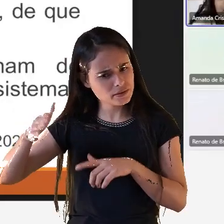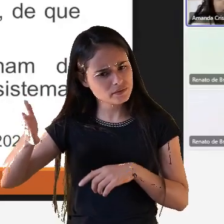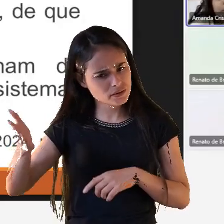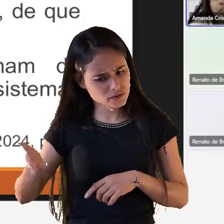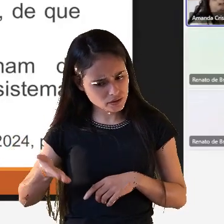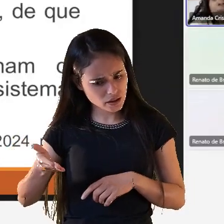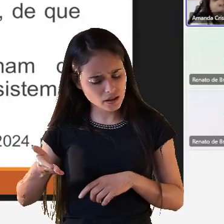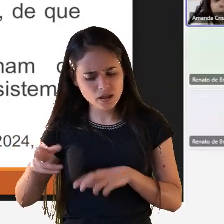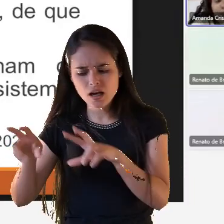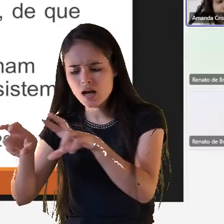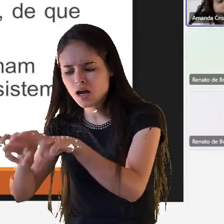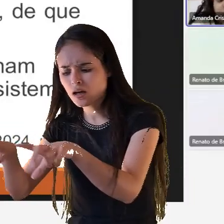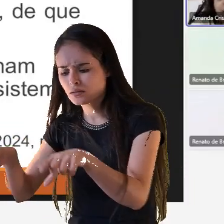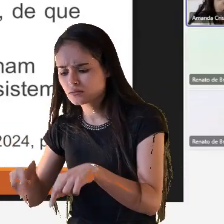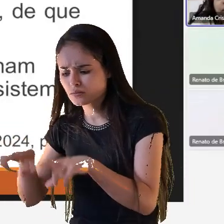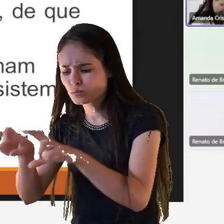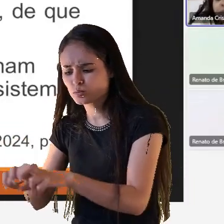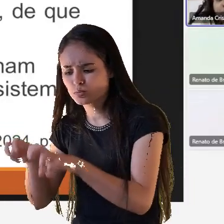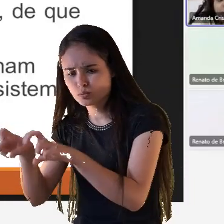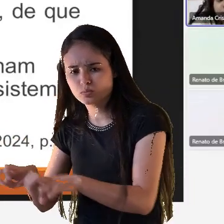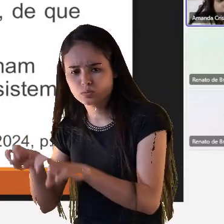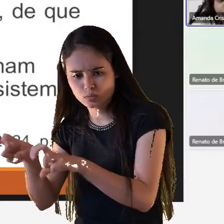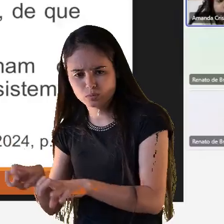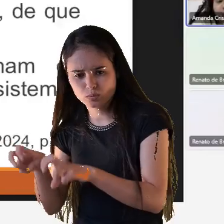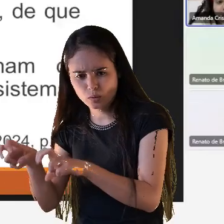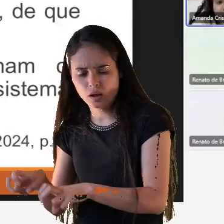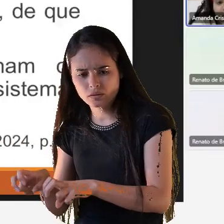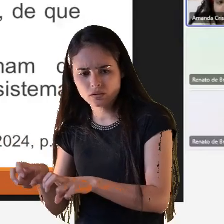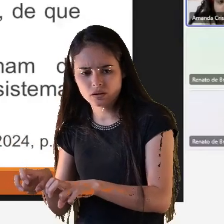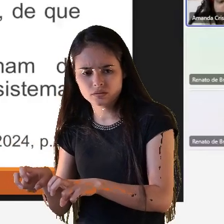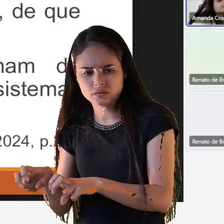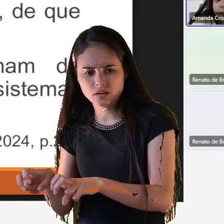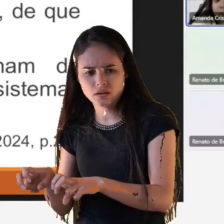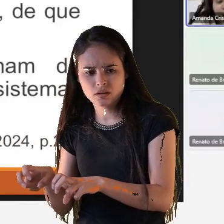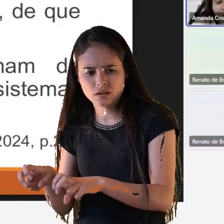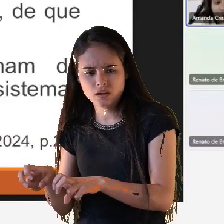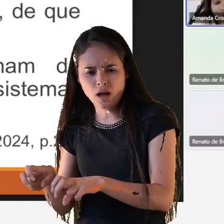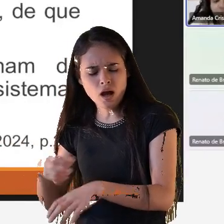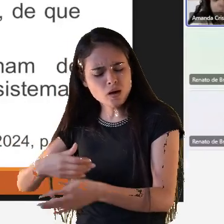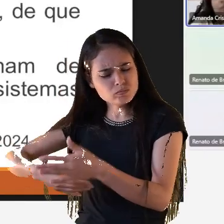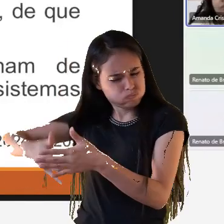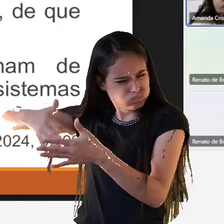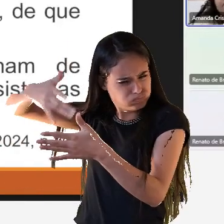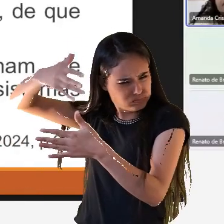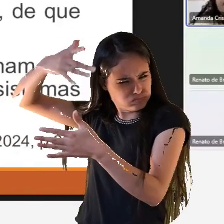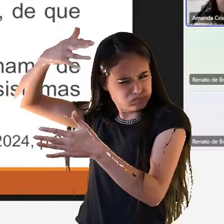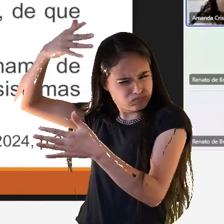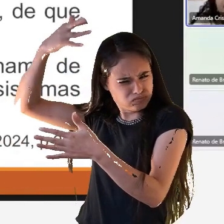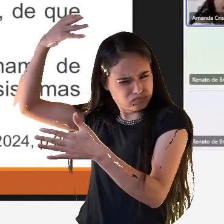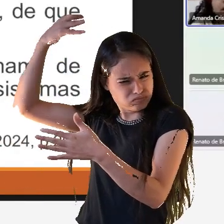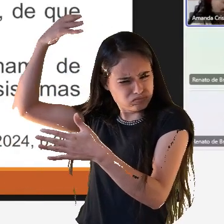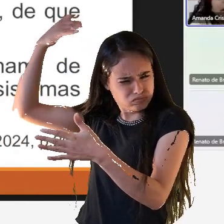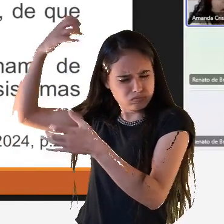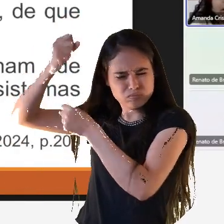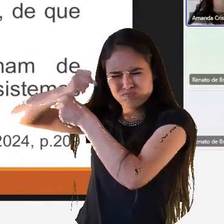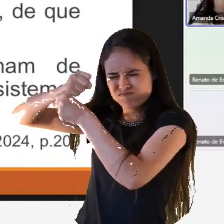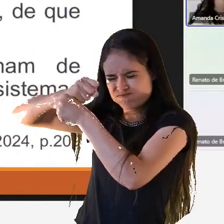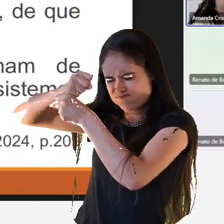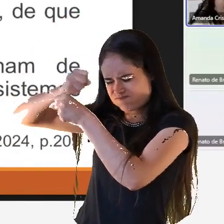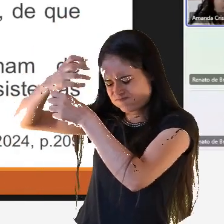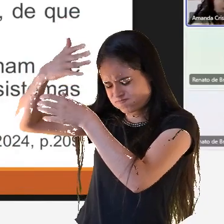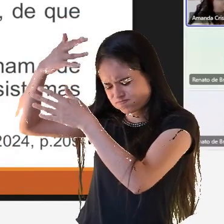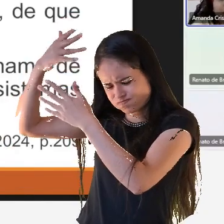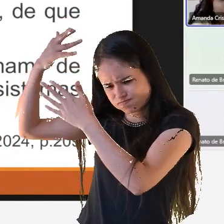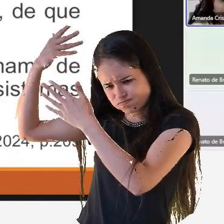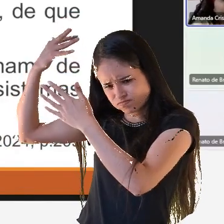agrícolas extremamente complexos, desde o século XV, né, ou até antes disso, né? Então,